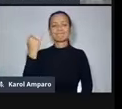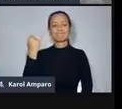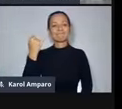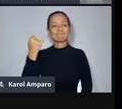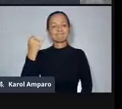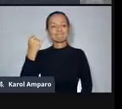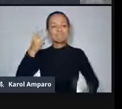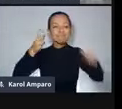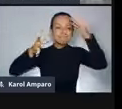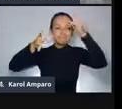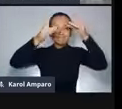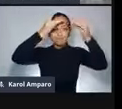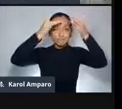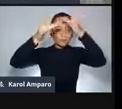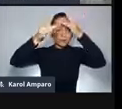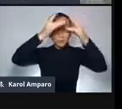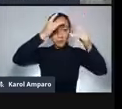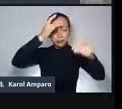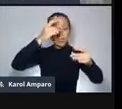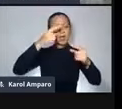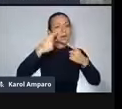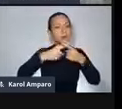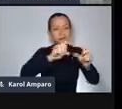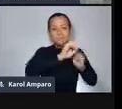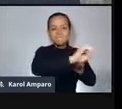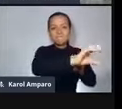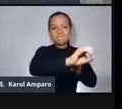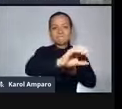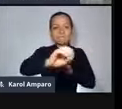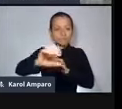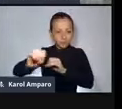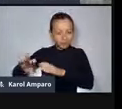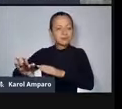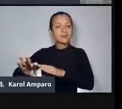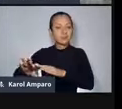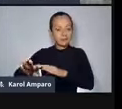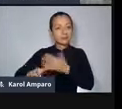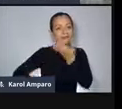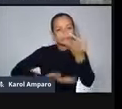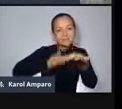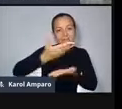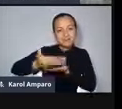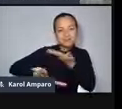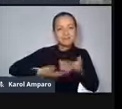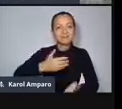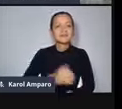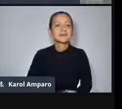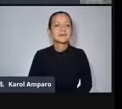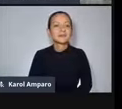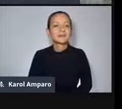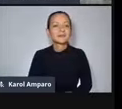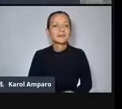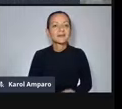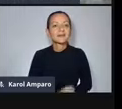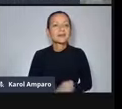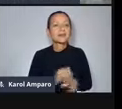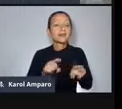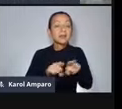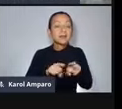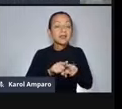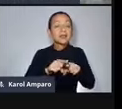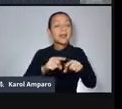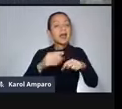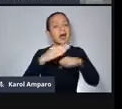a todos ao meu entorno essa sabedoria desse mestre. E levar com carinho,